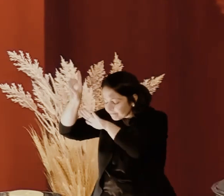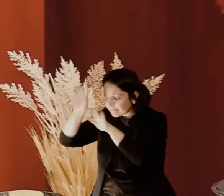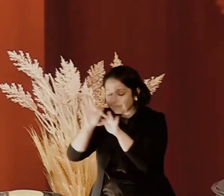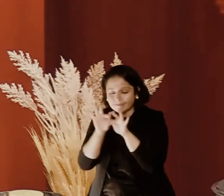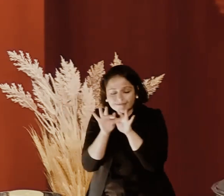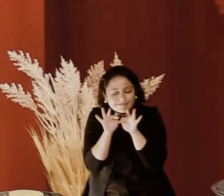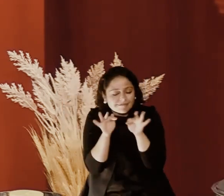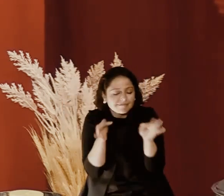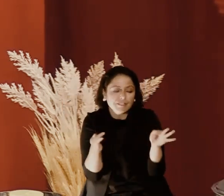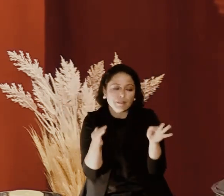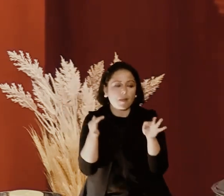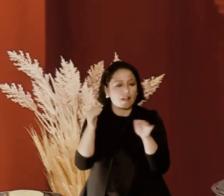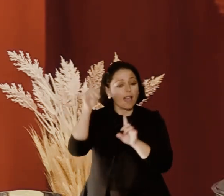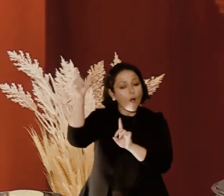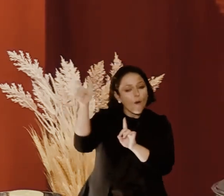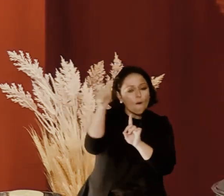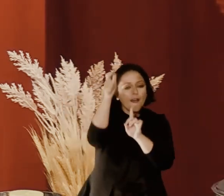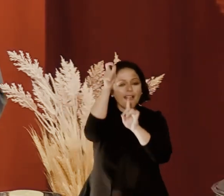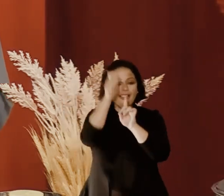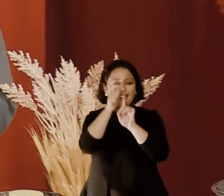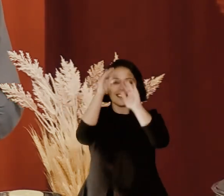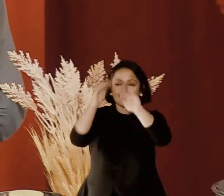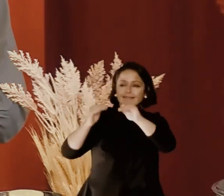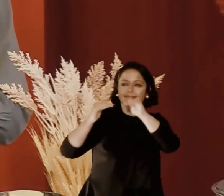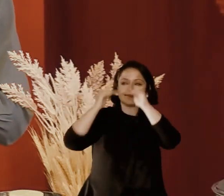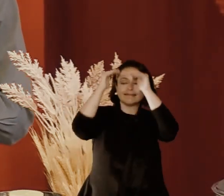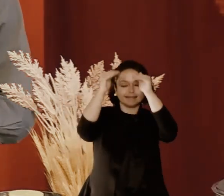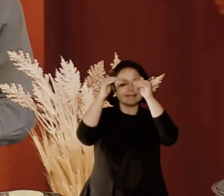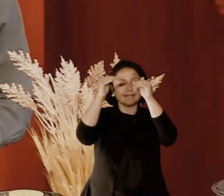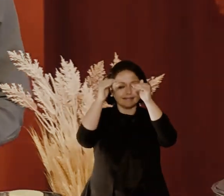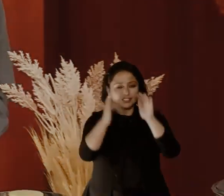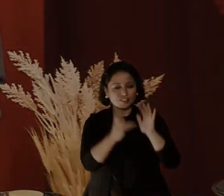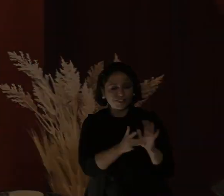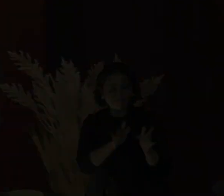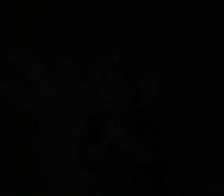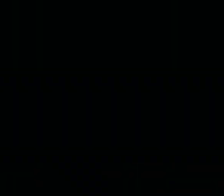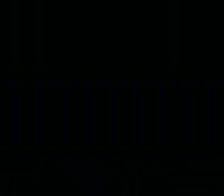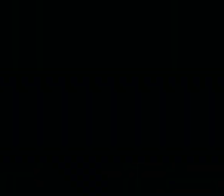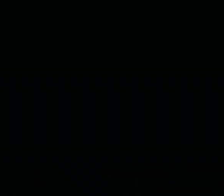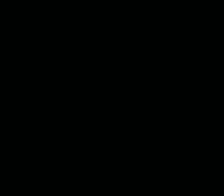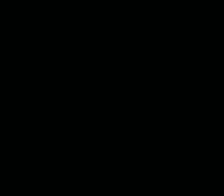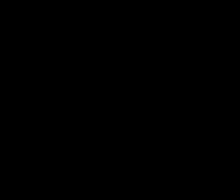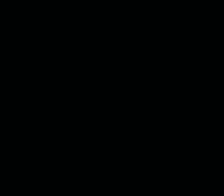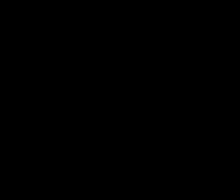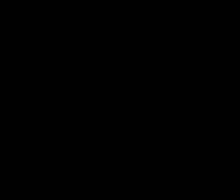dos senhores. Sim, aquele bebê da manjedoura.